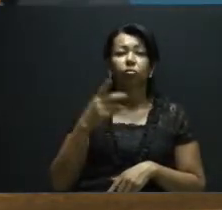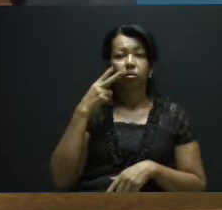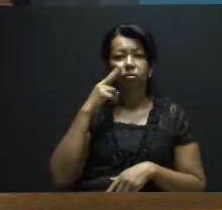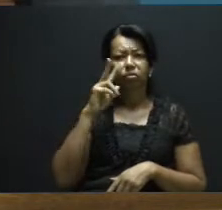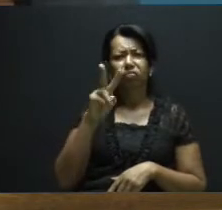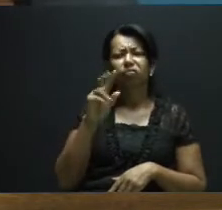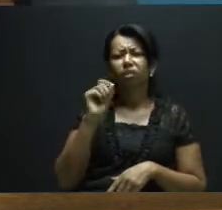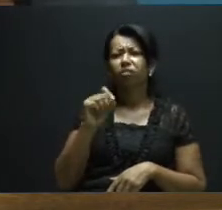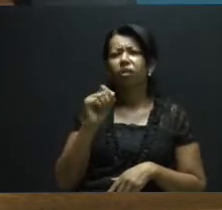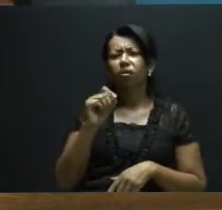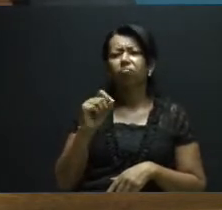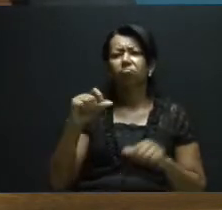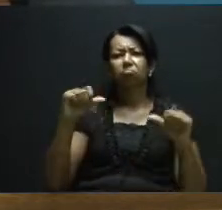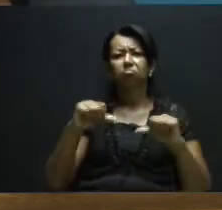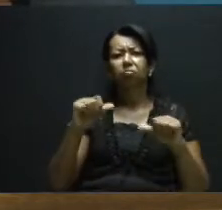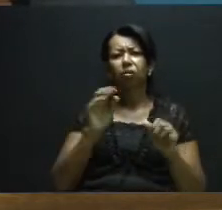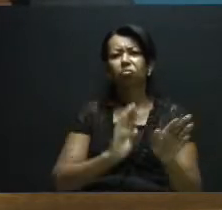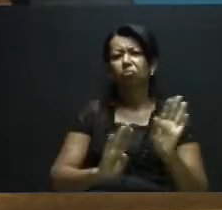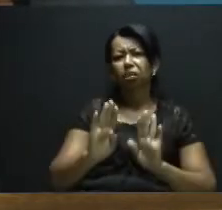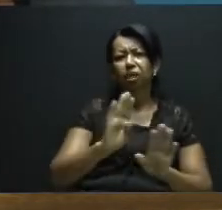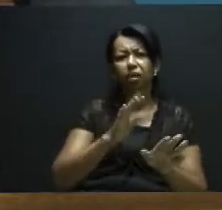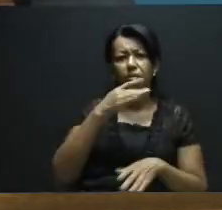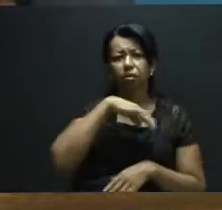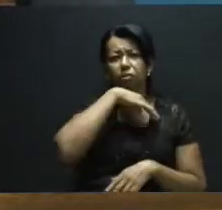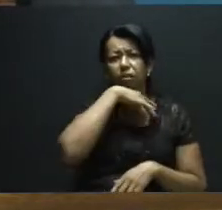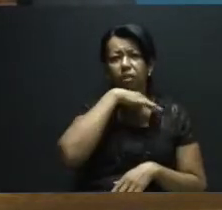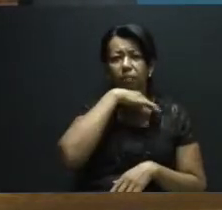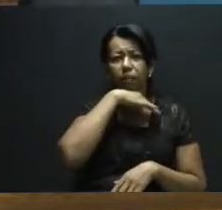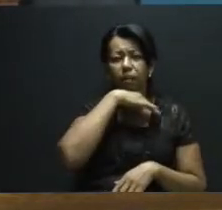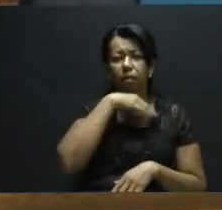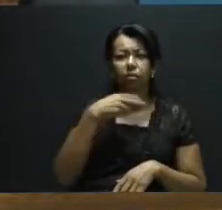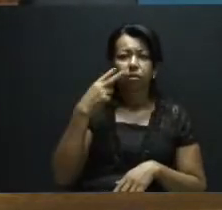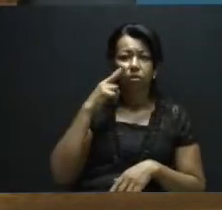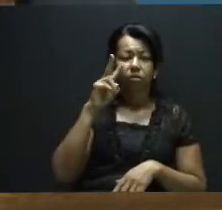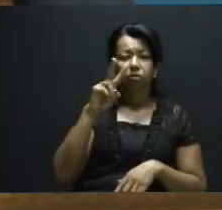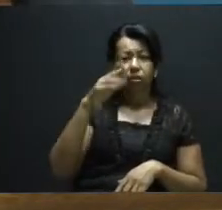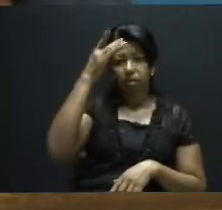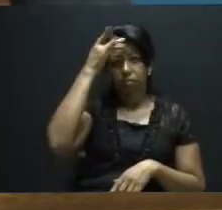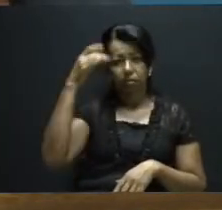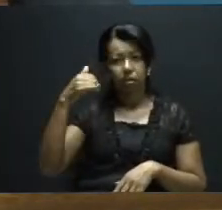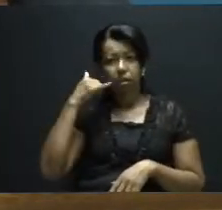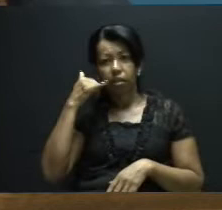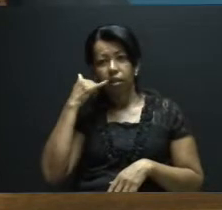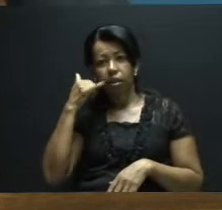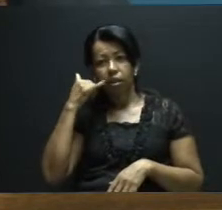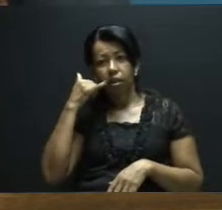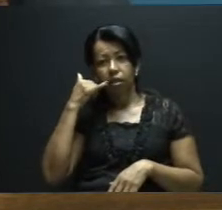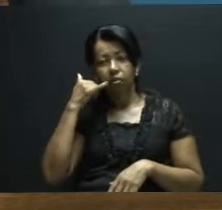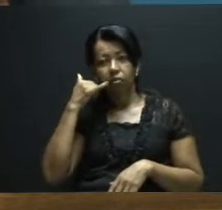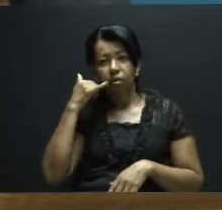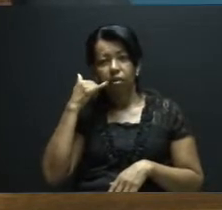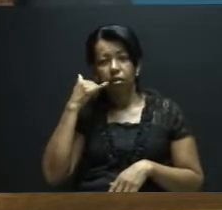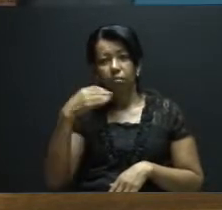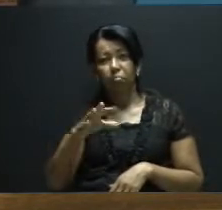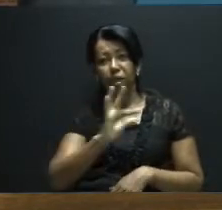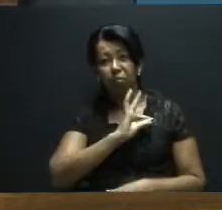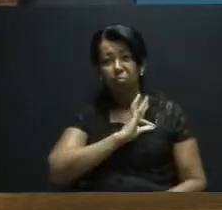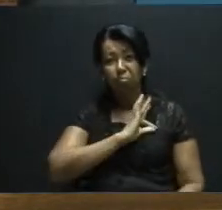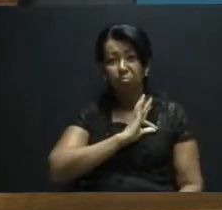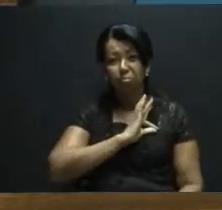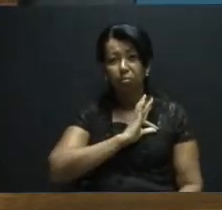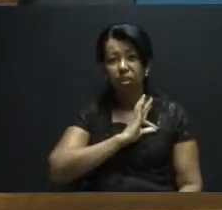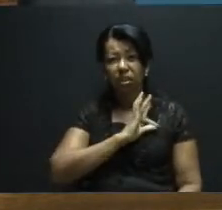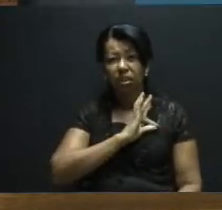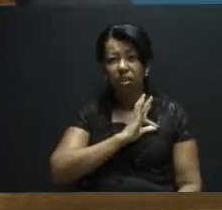com a situação de maus tratos aos animais então muitos munícipes ligam para a polícia militar ora a polícia